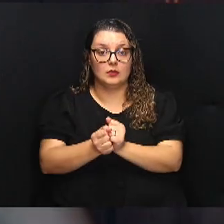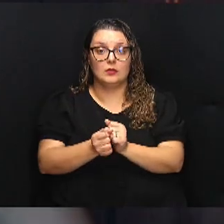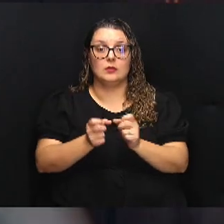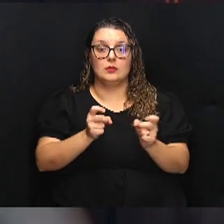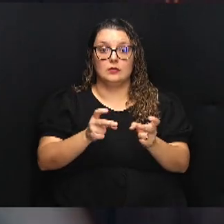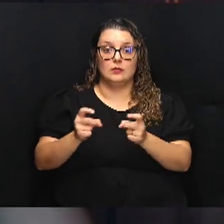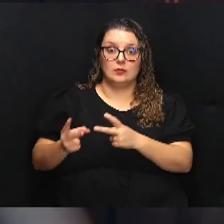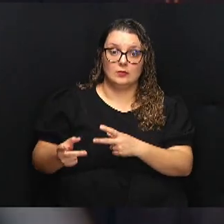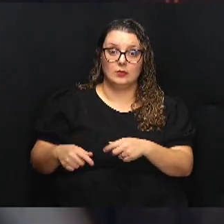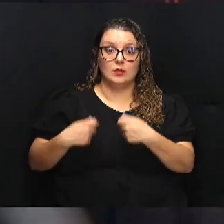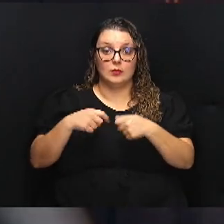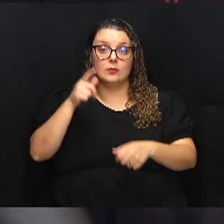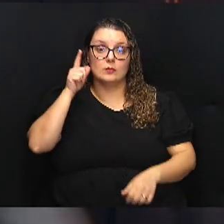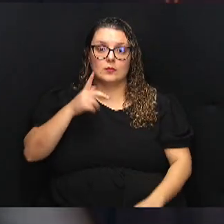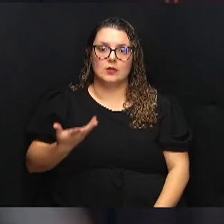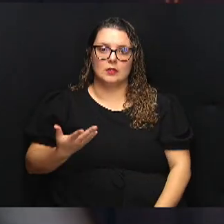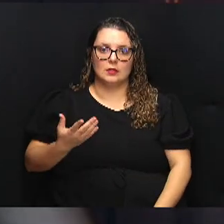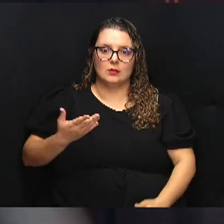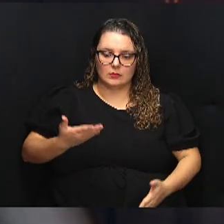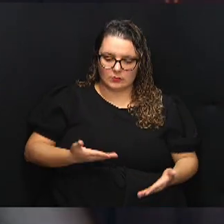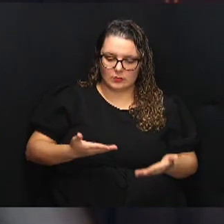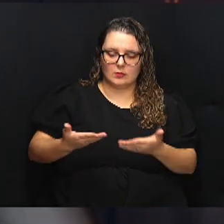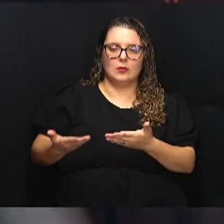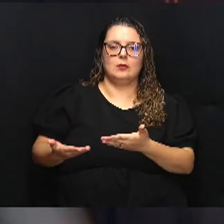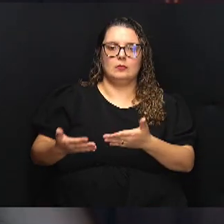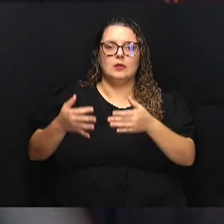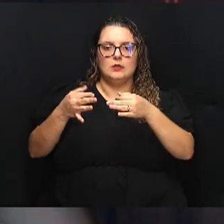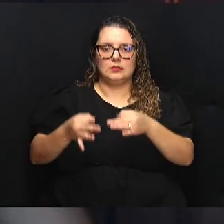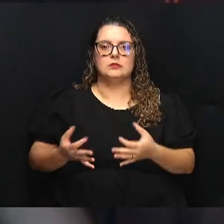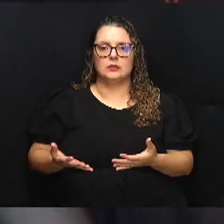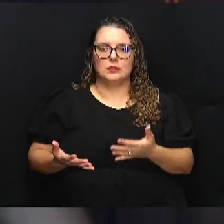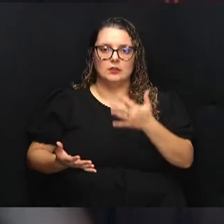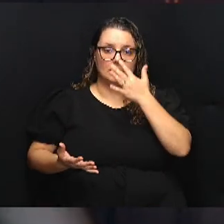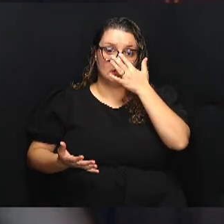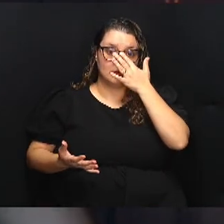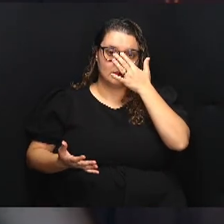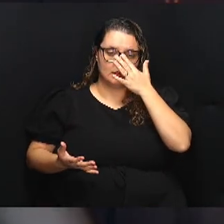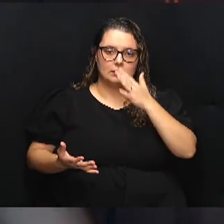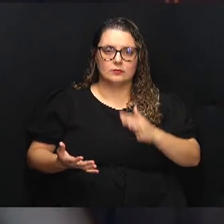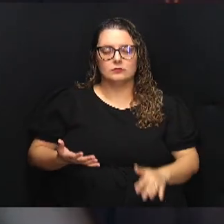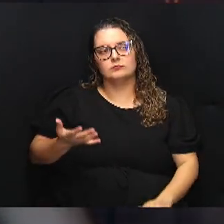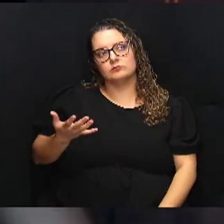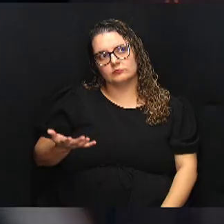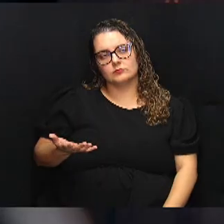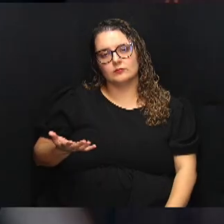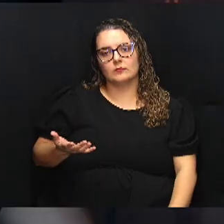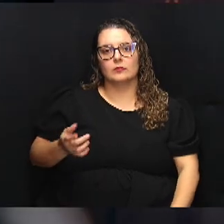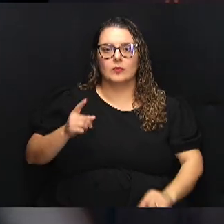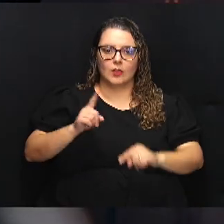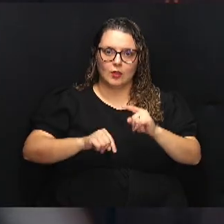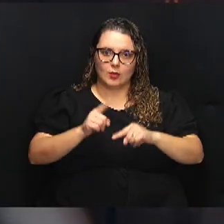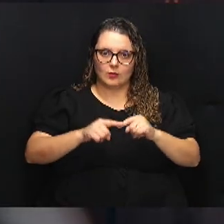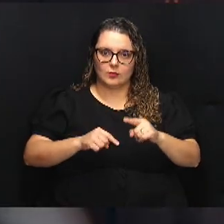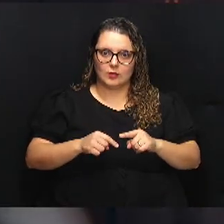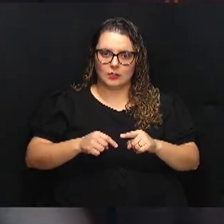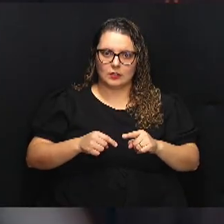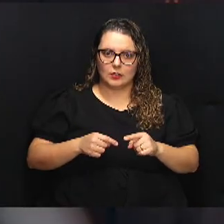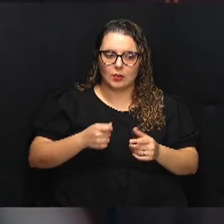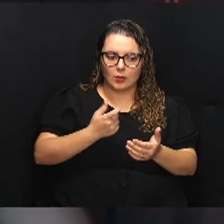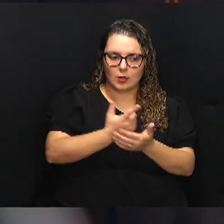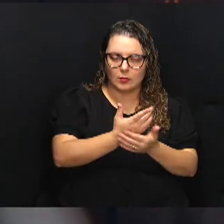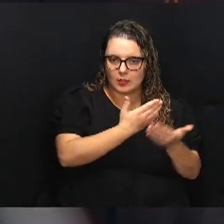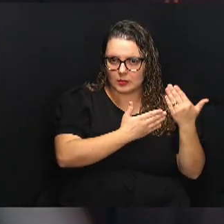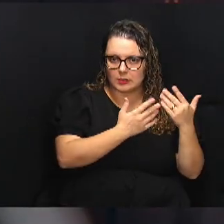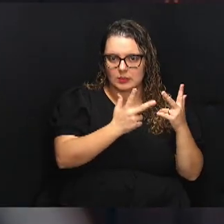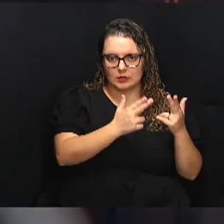Eu preciso conseguir me apresentar adequadamente. O produto que eu concebi lá atrás, ele está